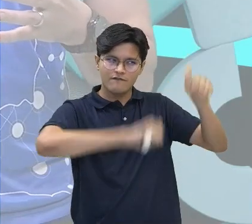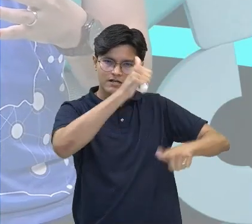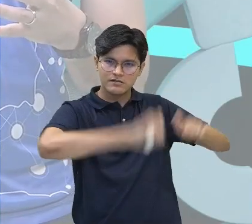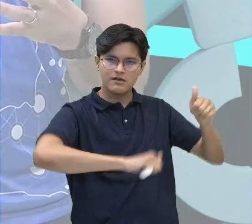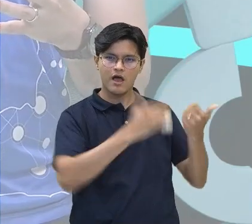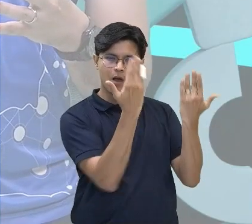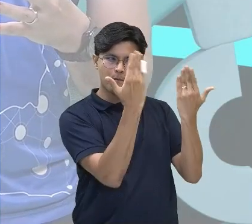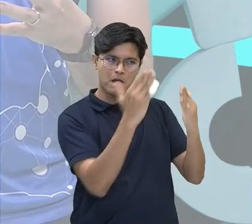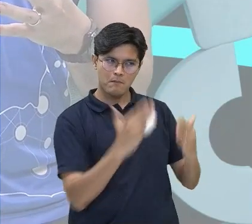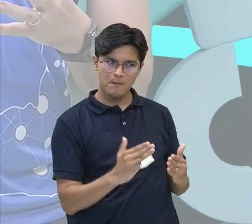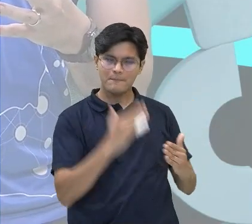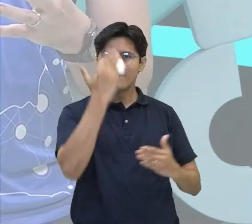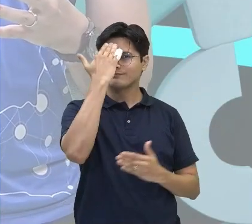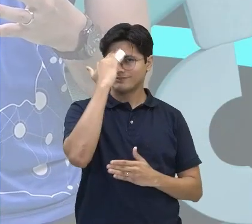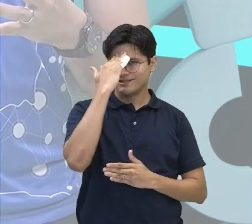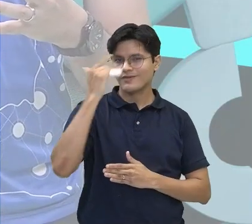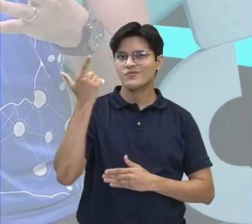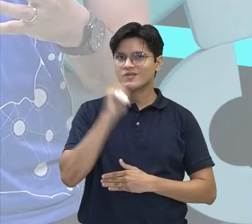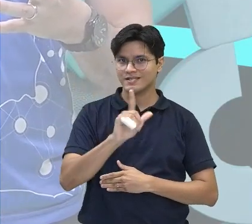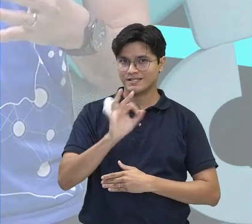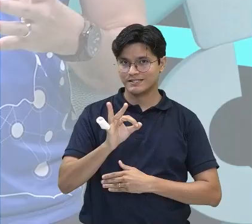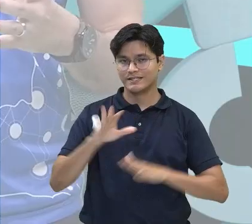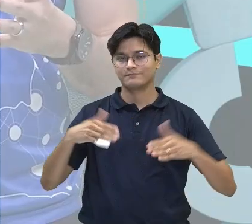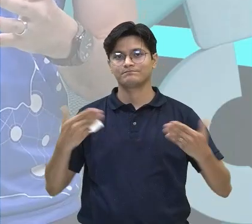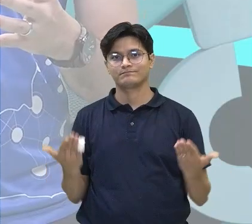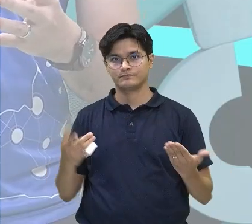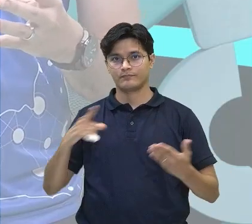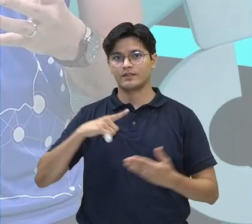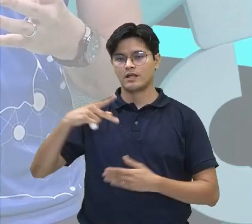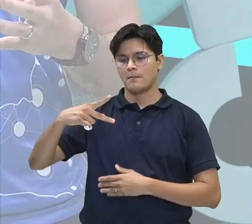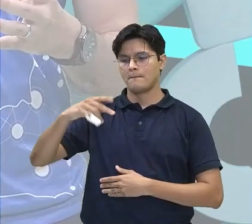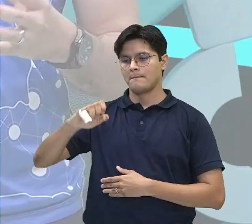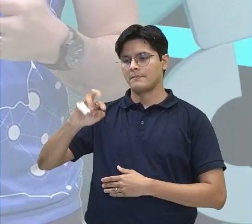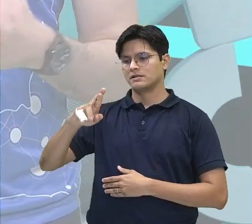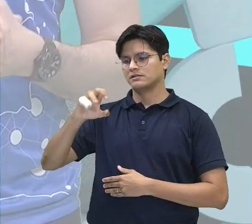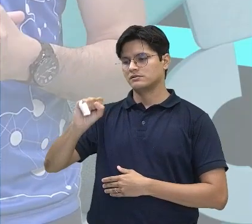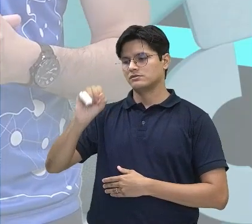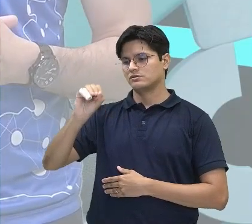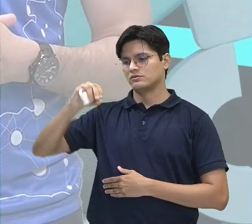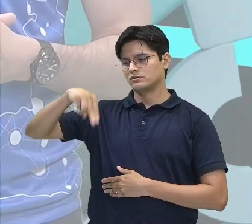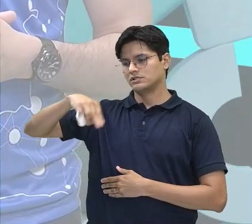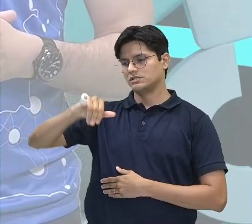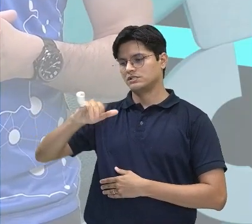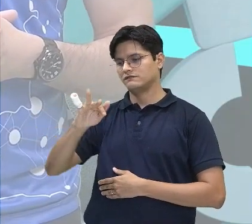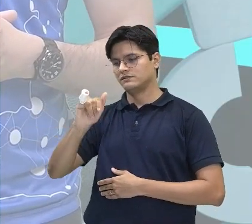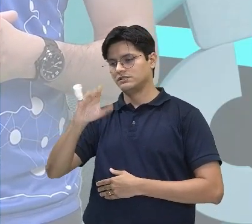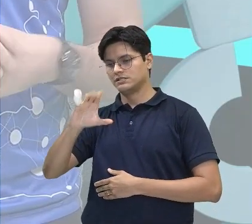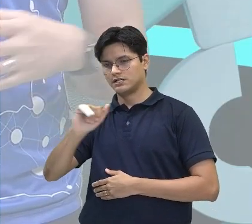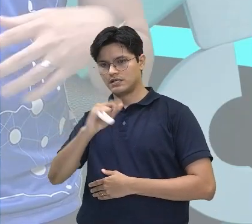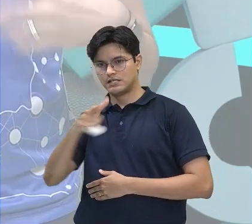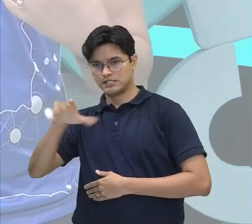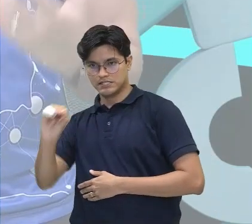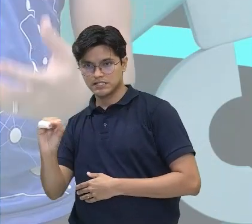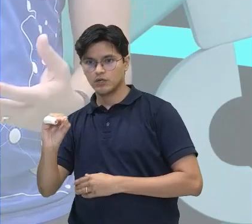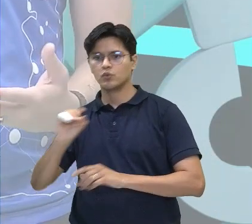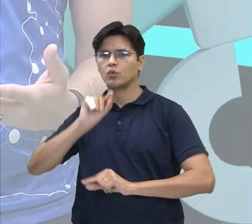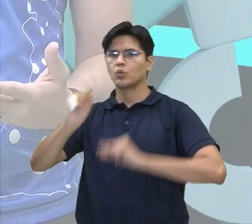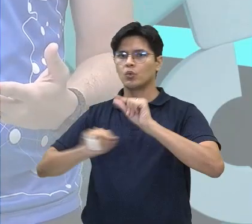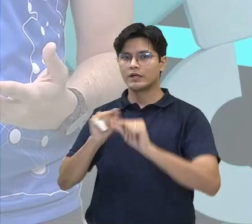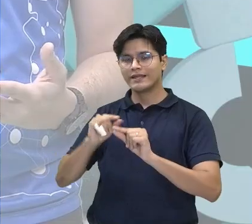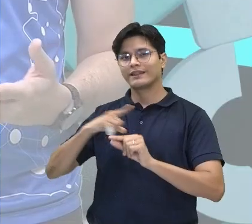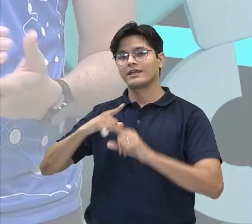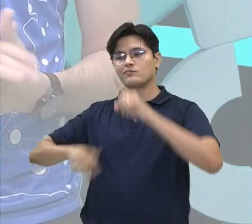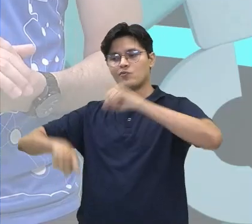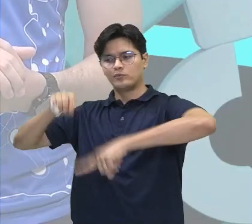personalização. Vamos transformar, na verdade, personificação, transformar em personagens esses seres inanimados. Então, esses sentimentos, eles